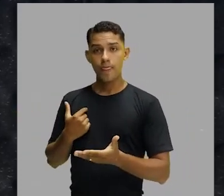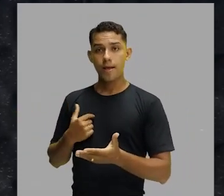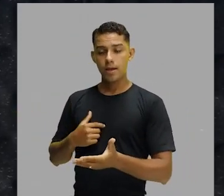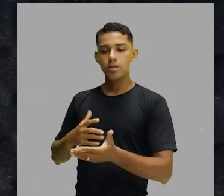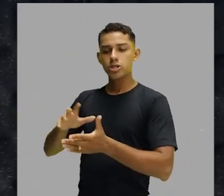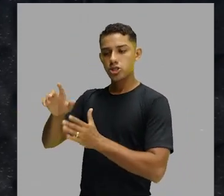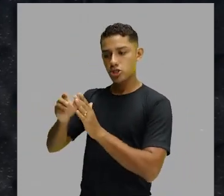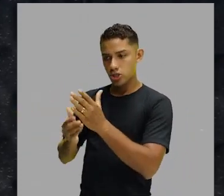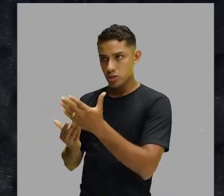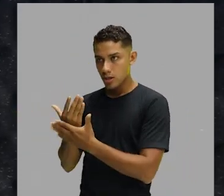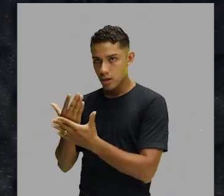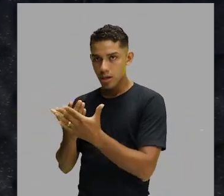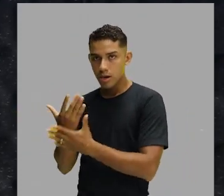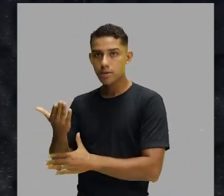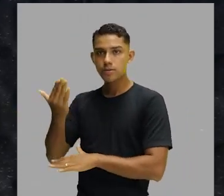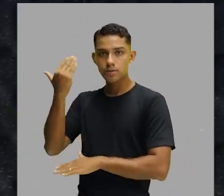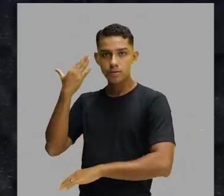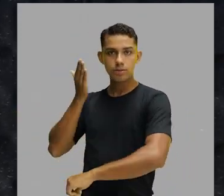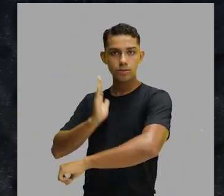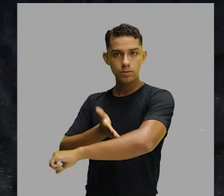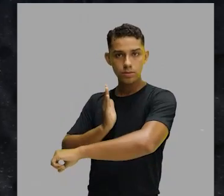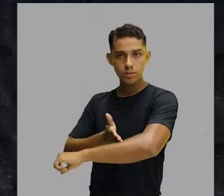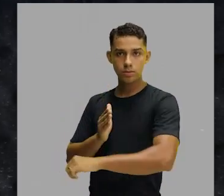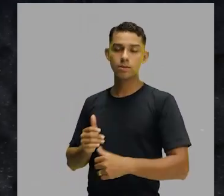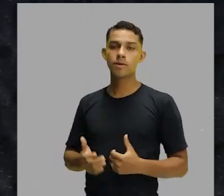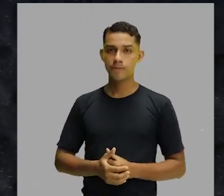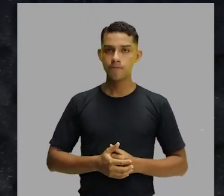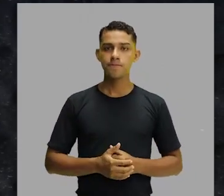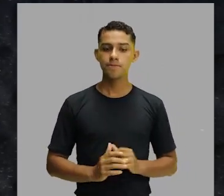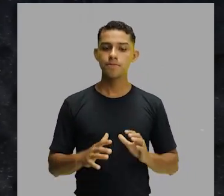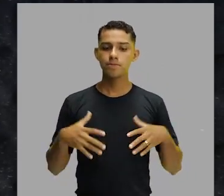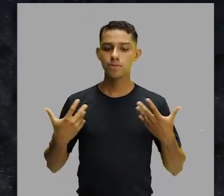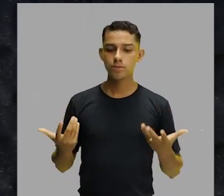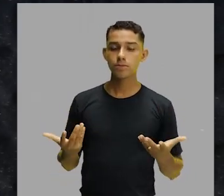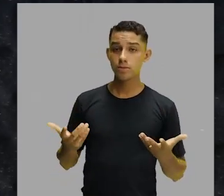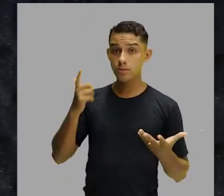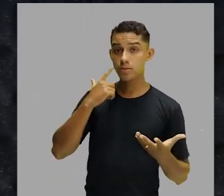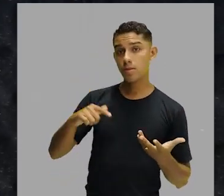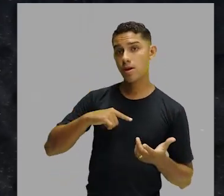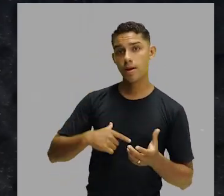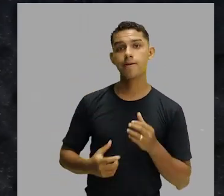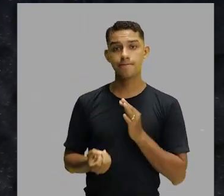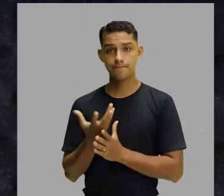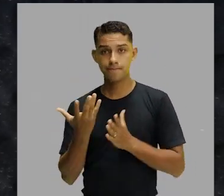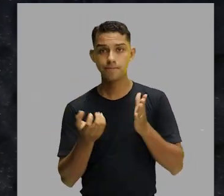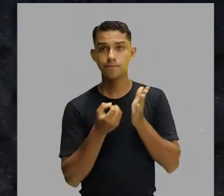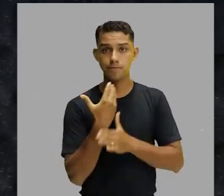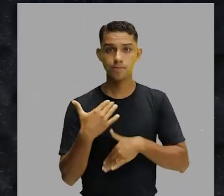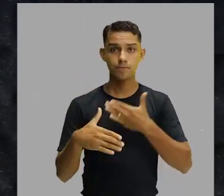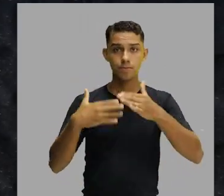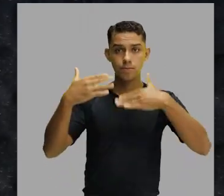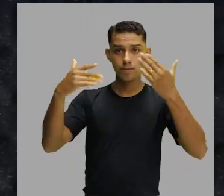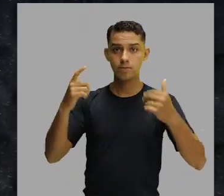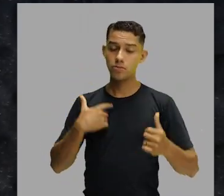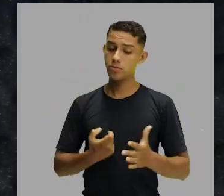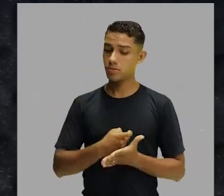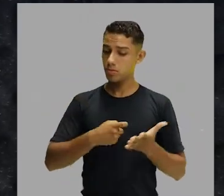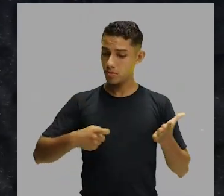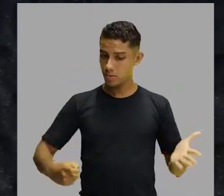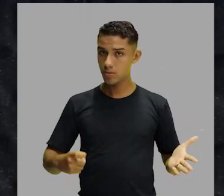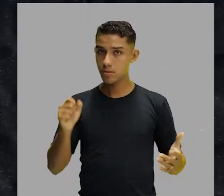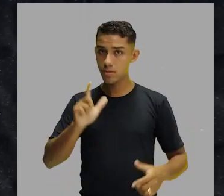época, certo? E aí, como eu tenho agora uma forma de reproduzir os